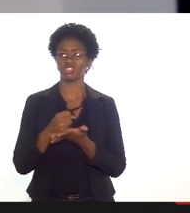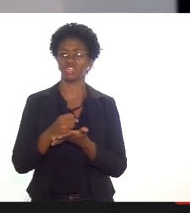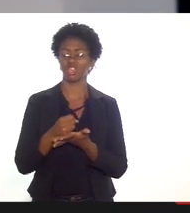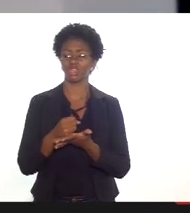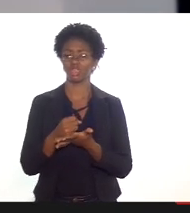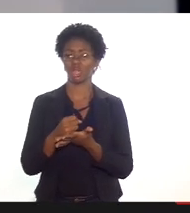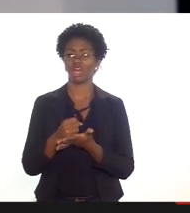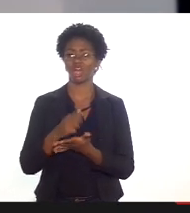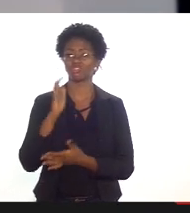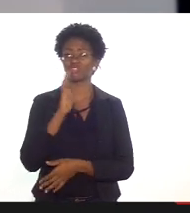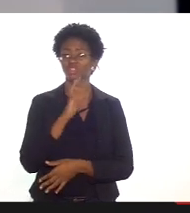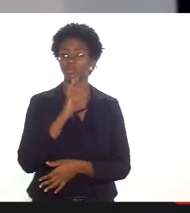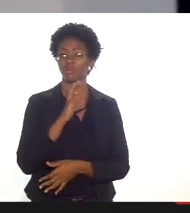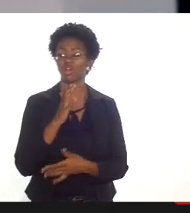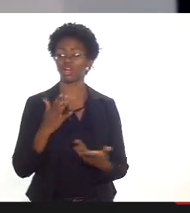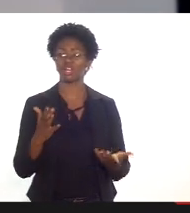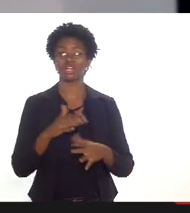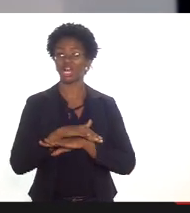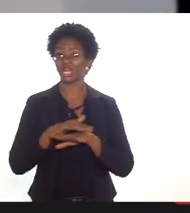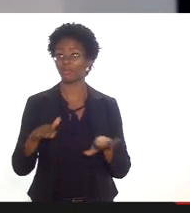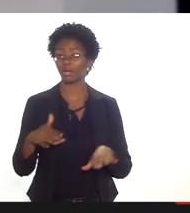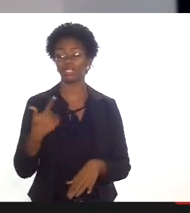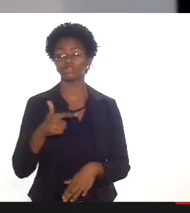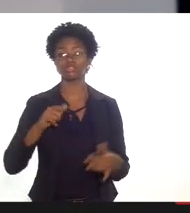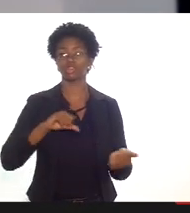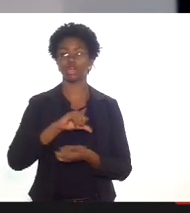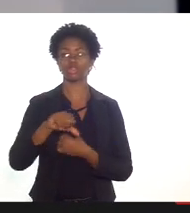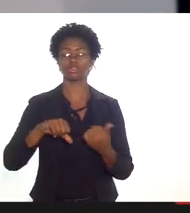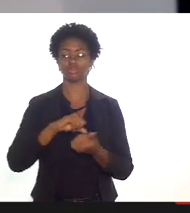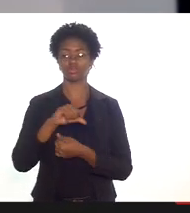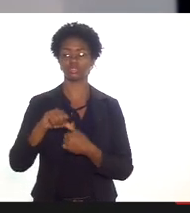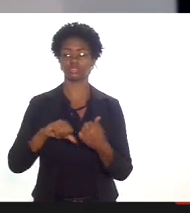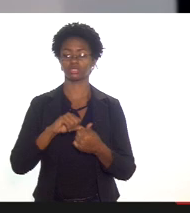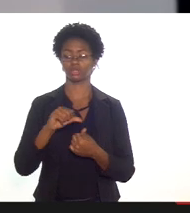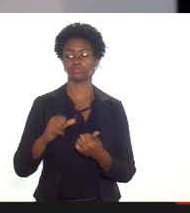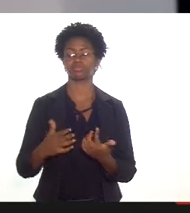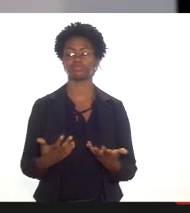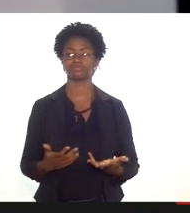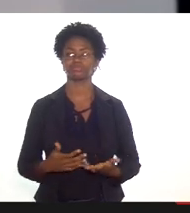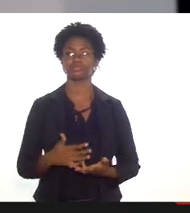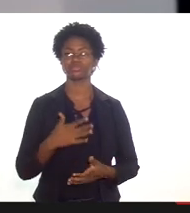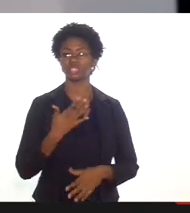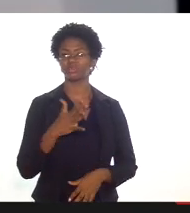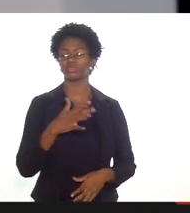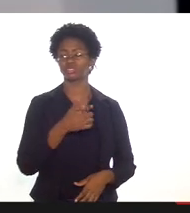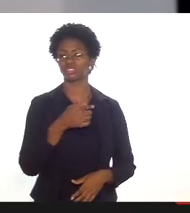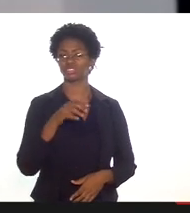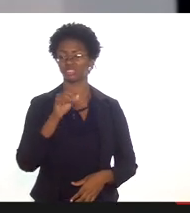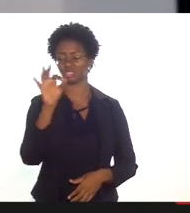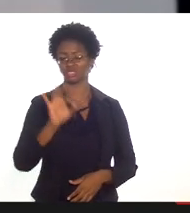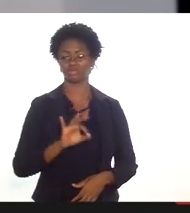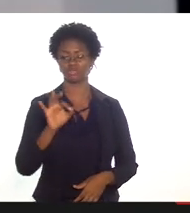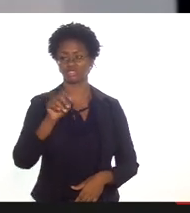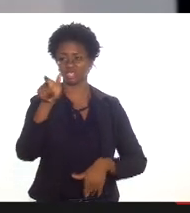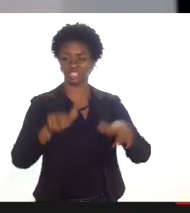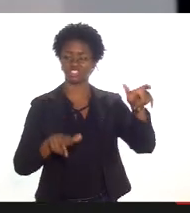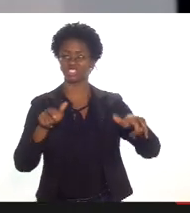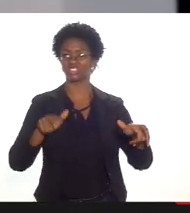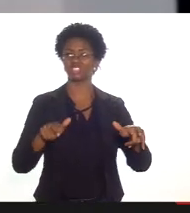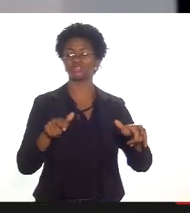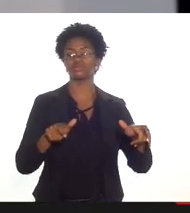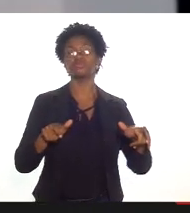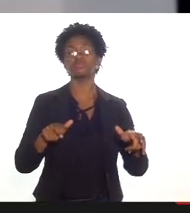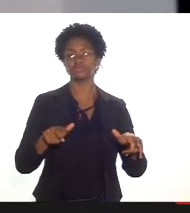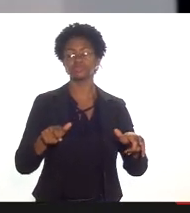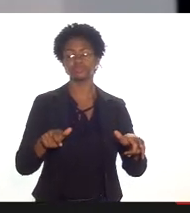acabar, não havia perspectiva de renovação, e mais de 70% dos profissionais eram dos contratos